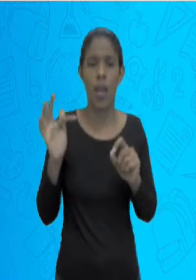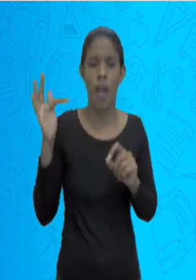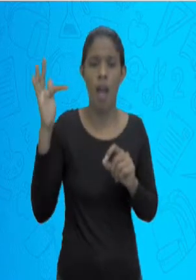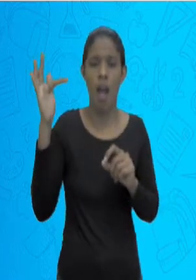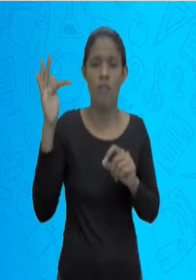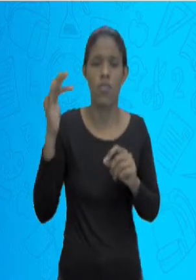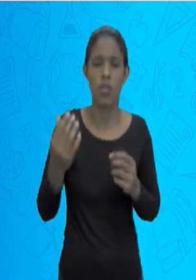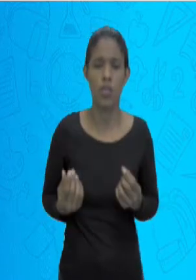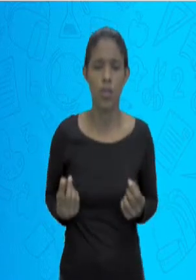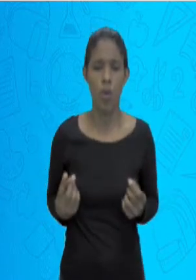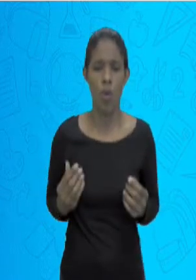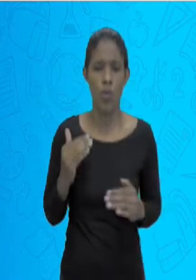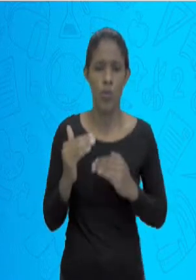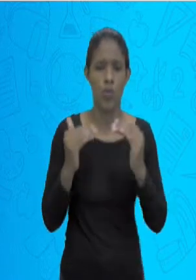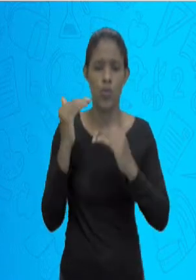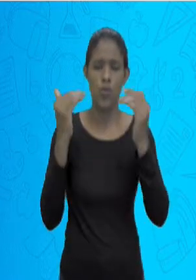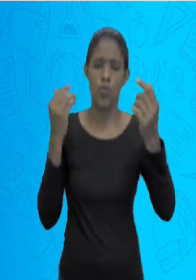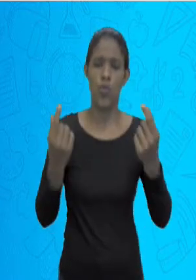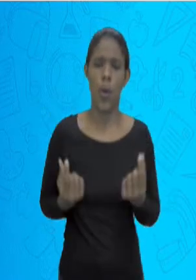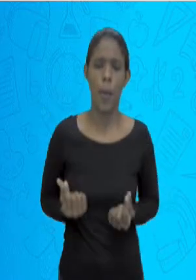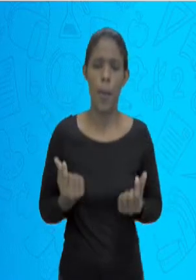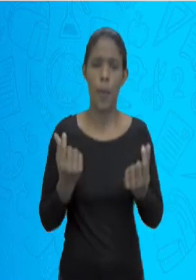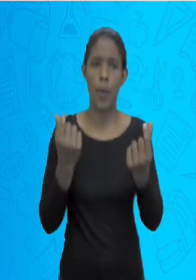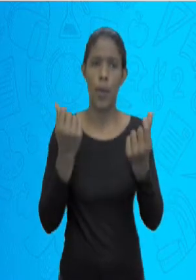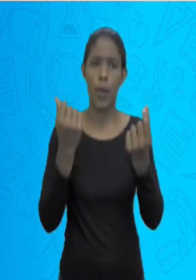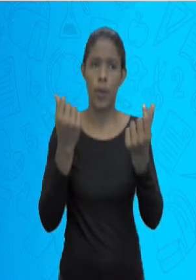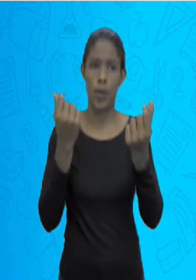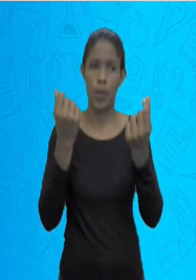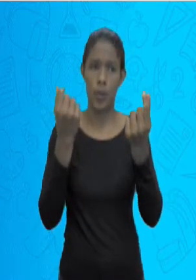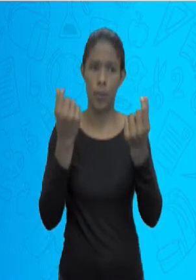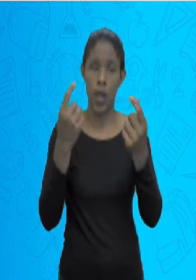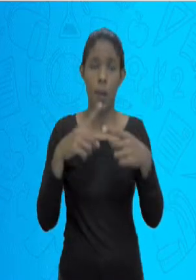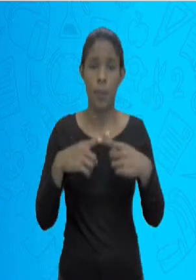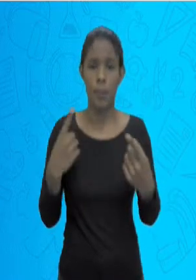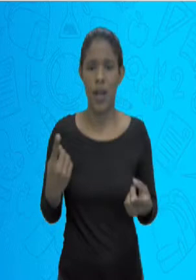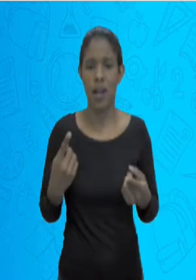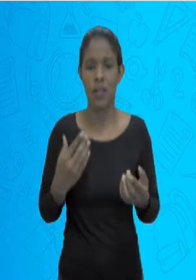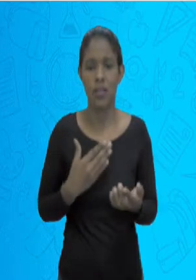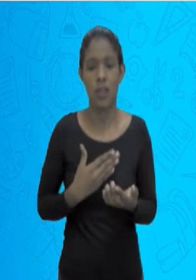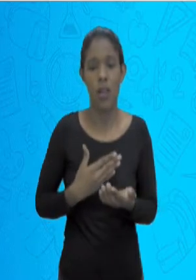a França a infindáveis guerras.